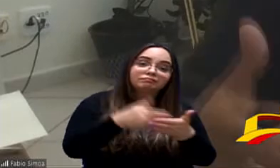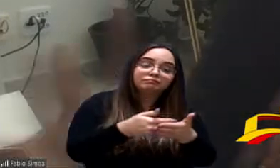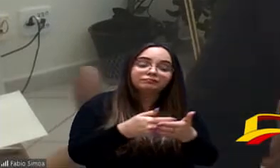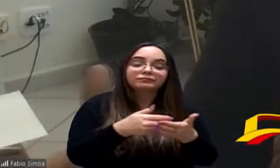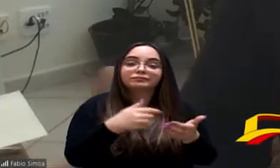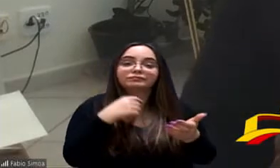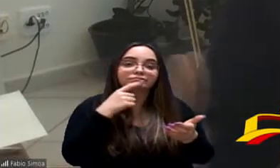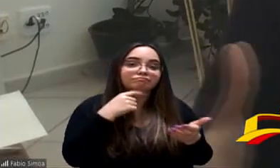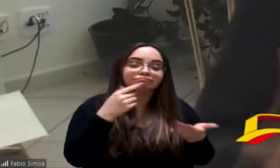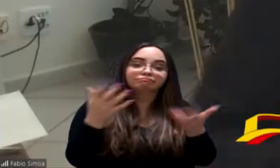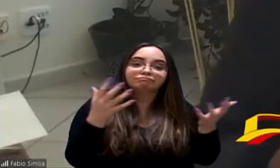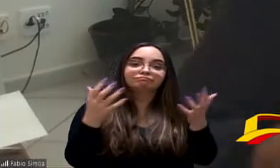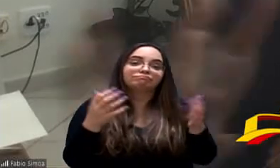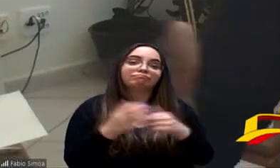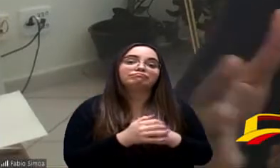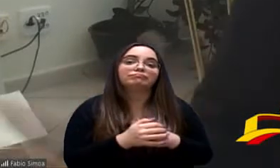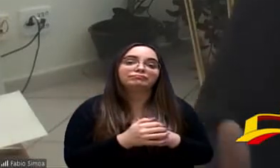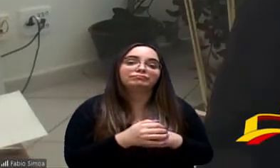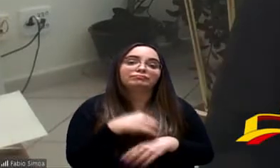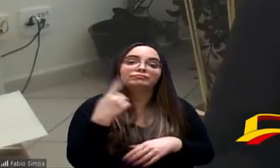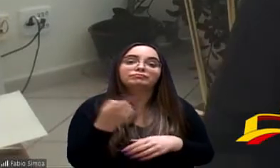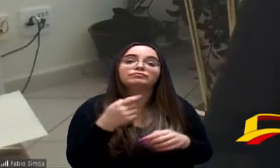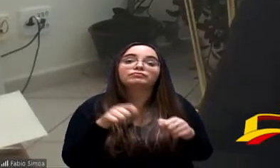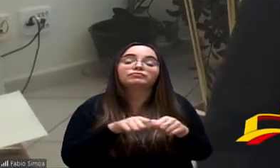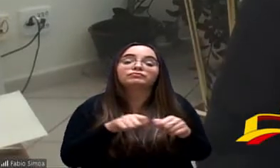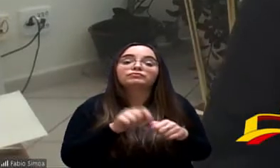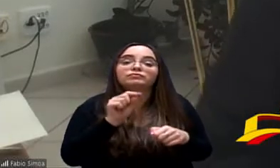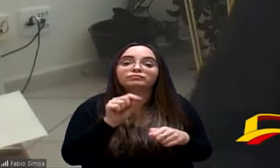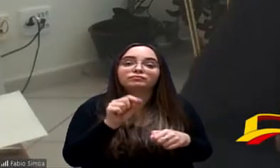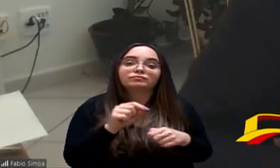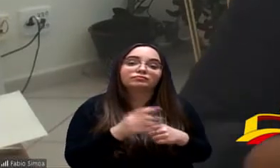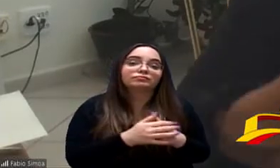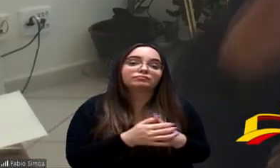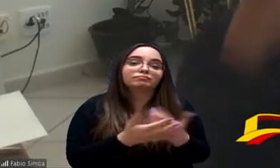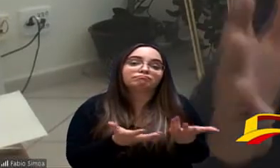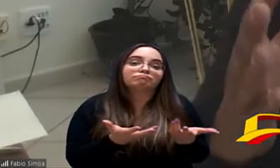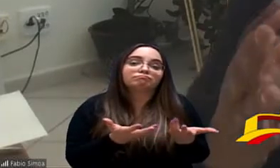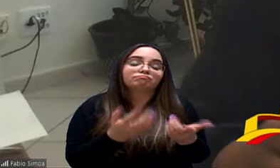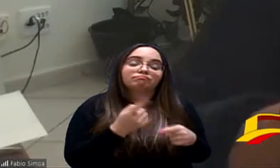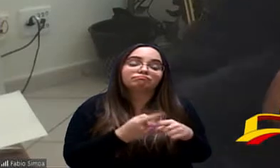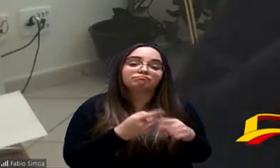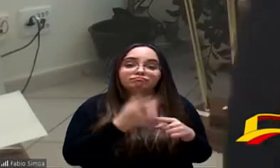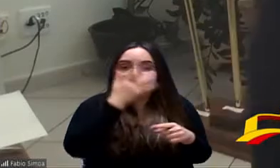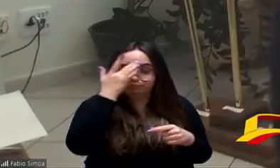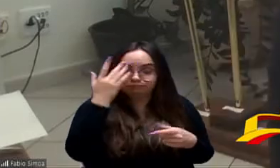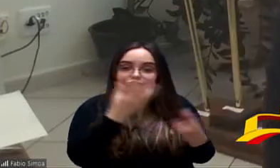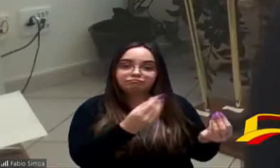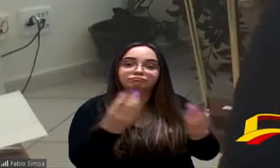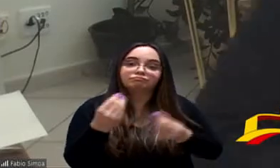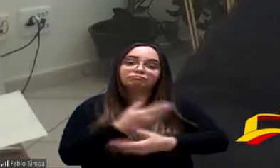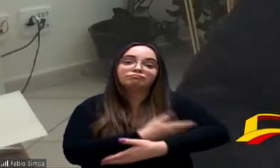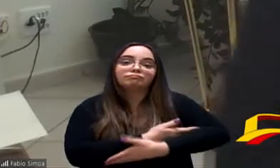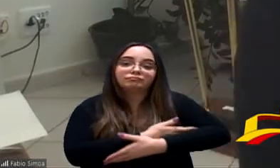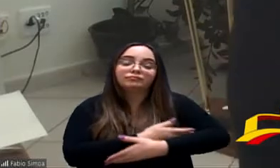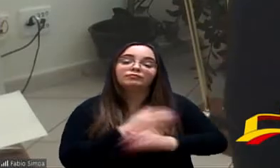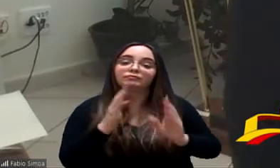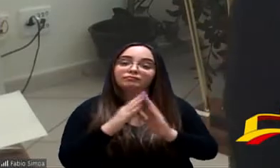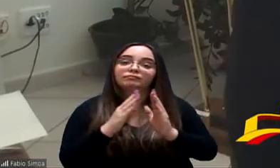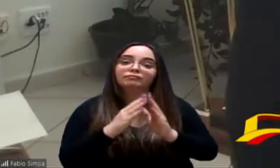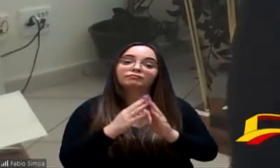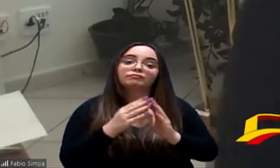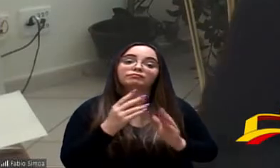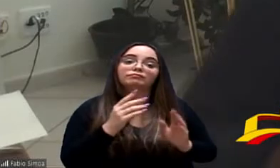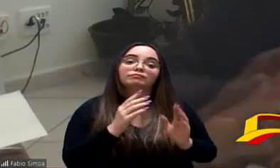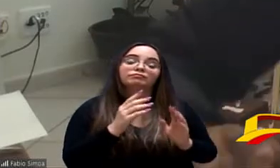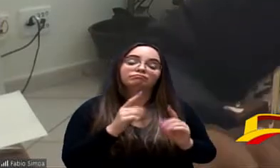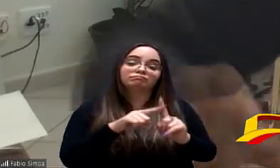não consegue, estou tentando ver o que pode ser feito em relação a isso, porque são pessoas, são gestantes que saíram de casa, que nem no caso do